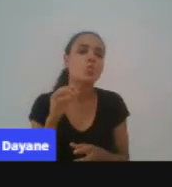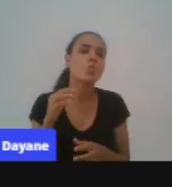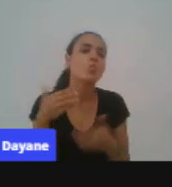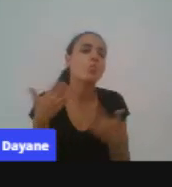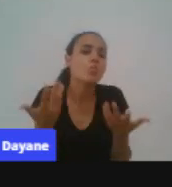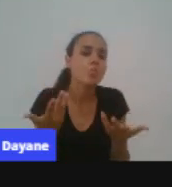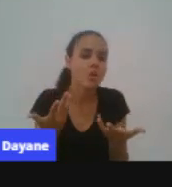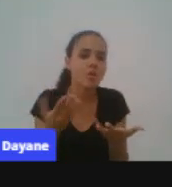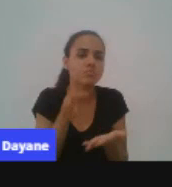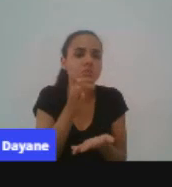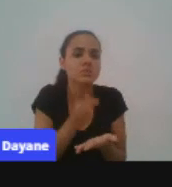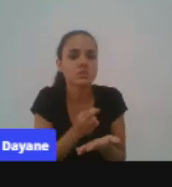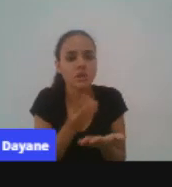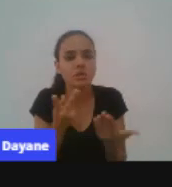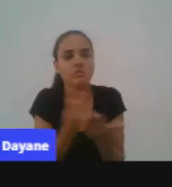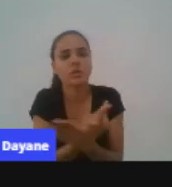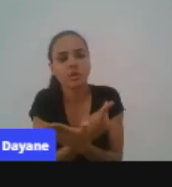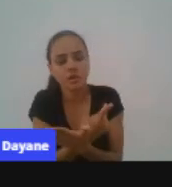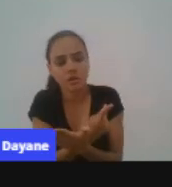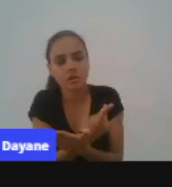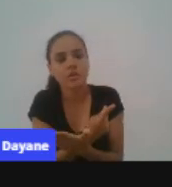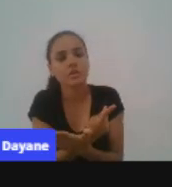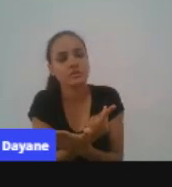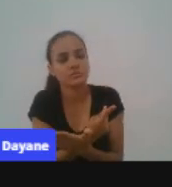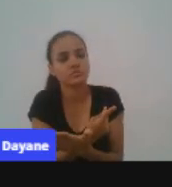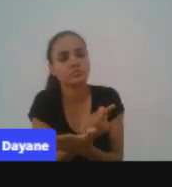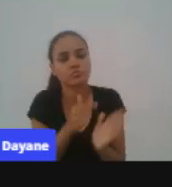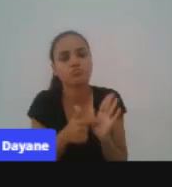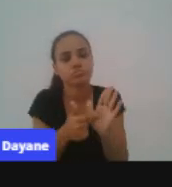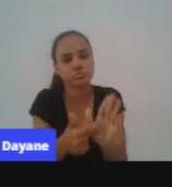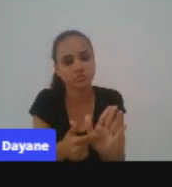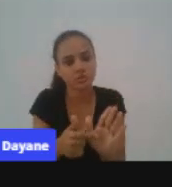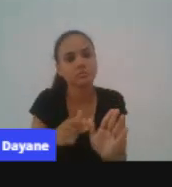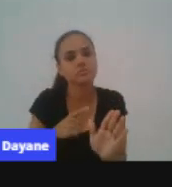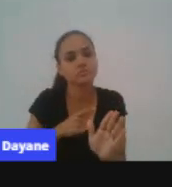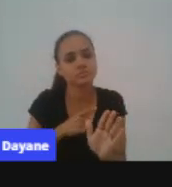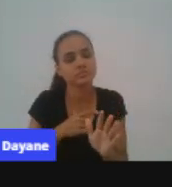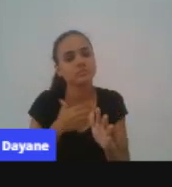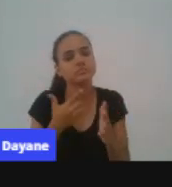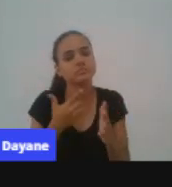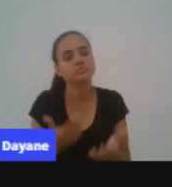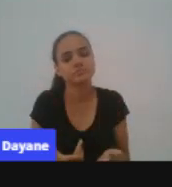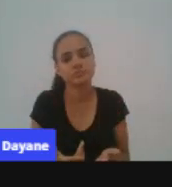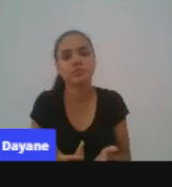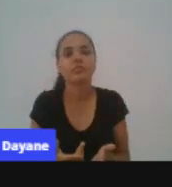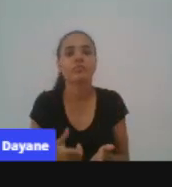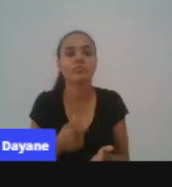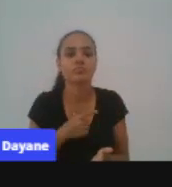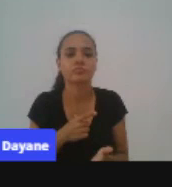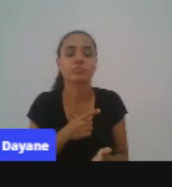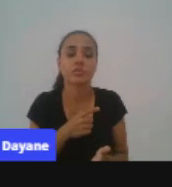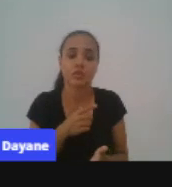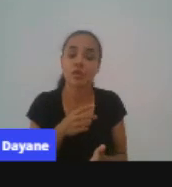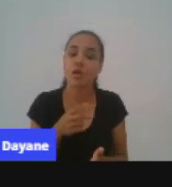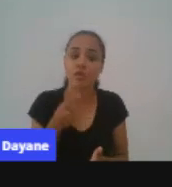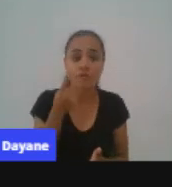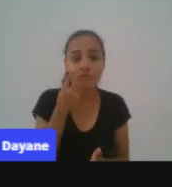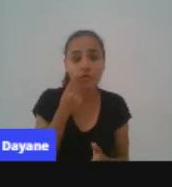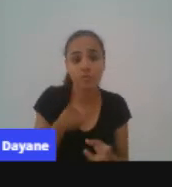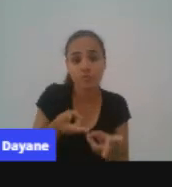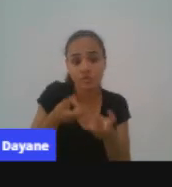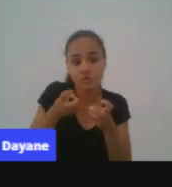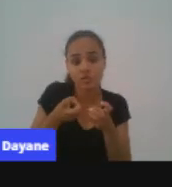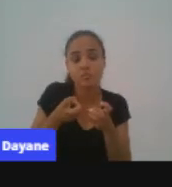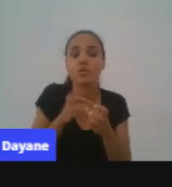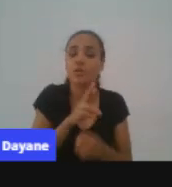esse resultado em relação ao aluno e em relação a essa turma em que o aluno está. A partir desse resultado, você pode, então,